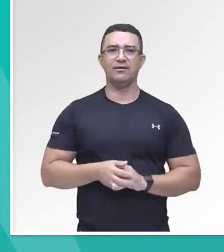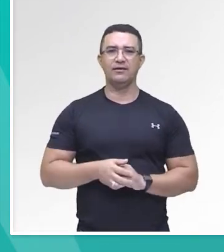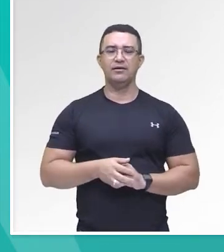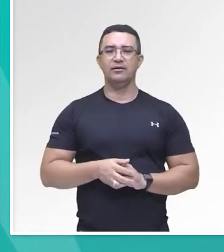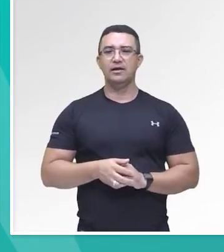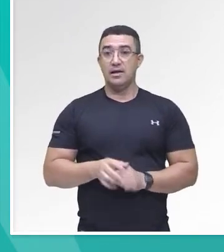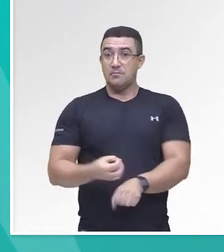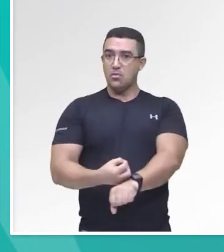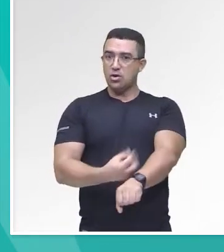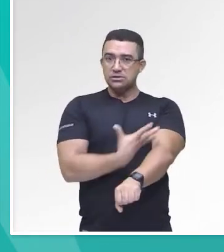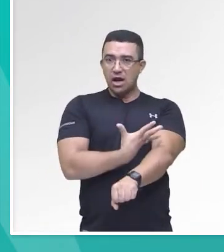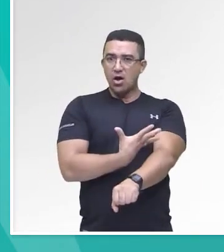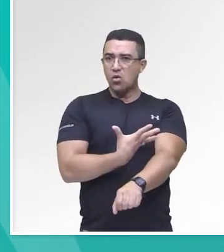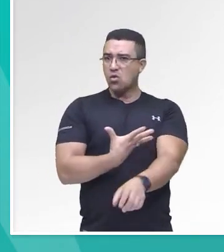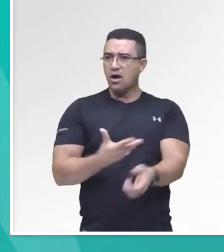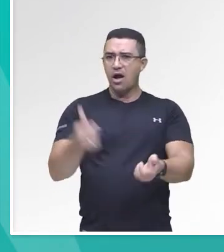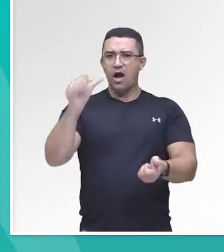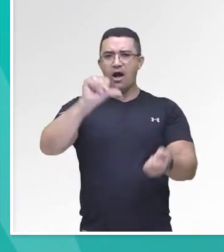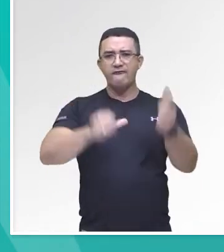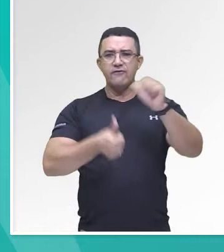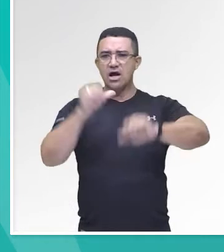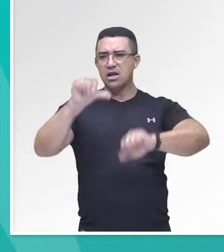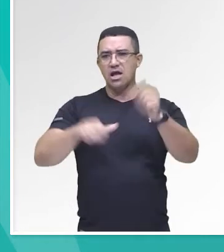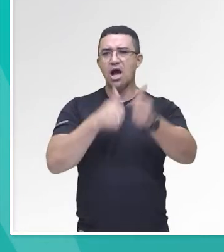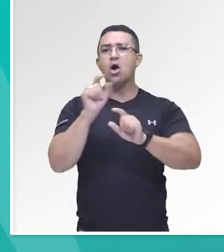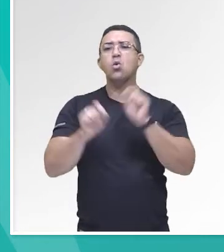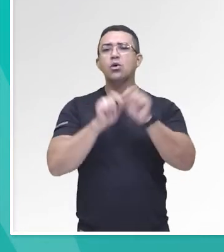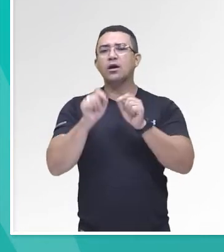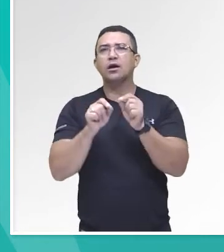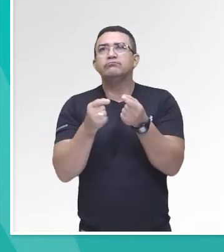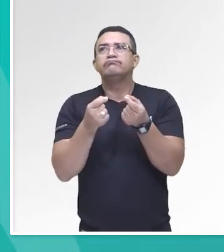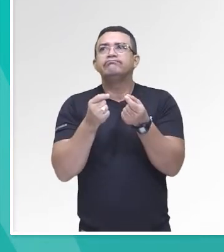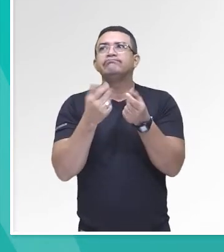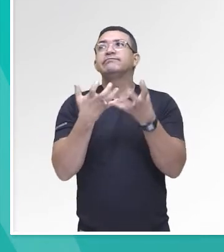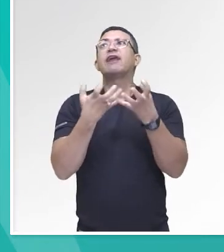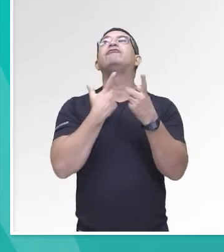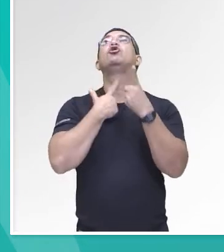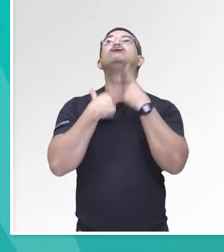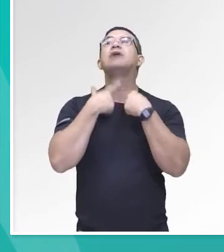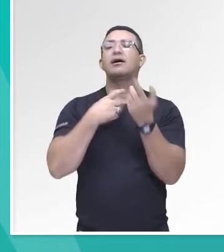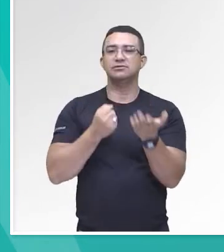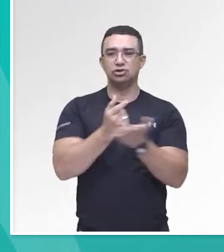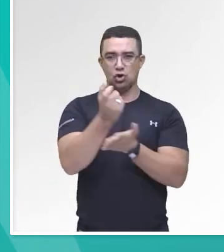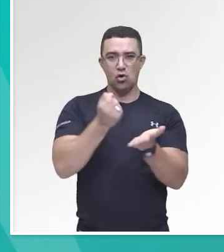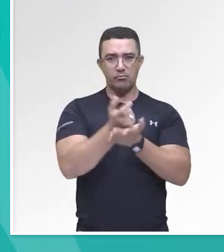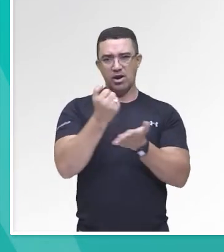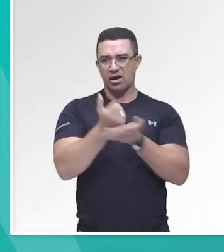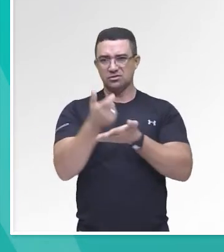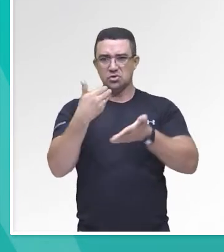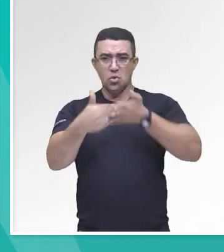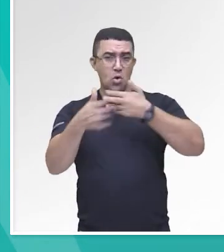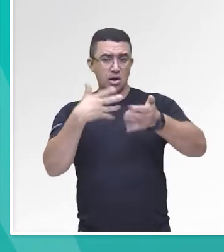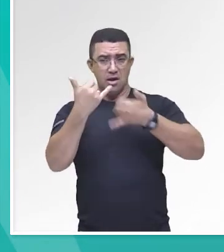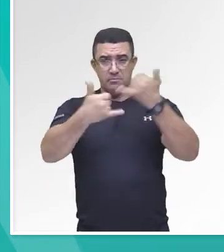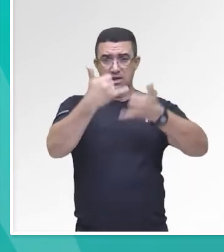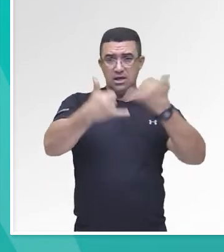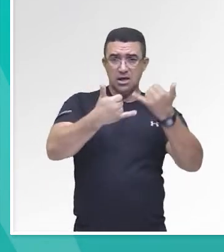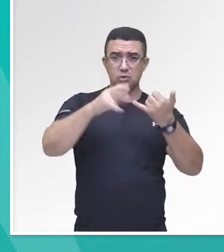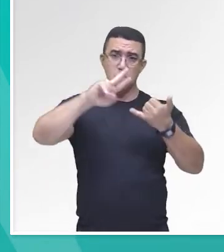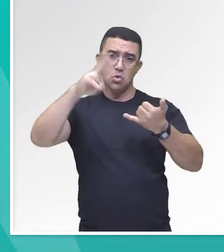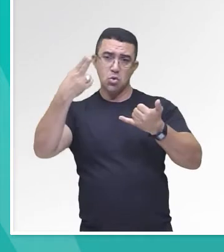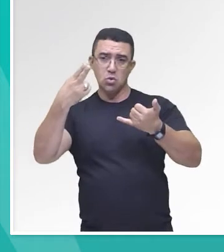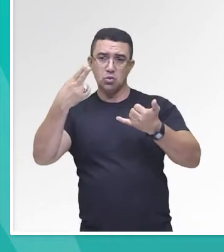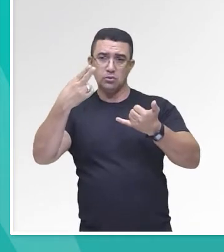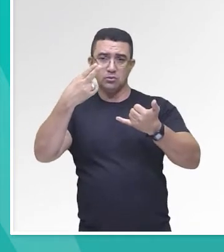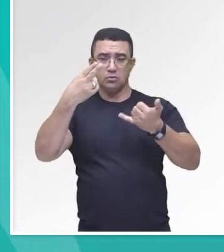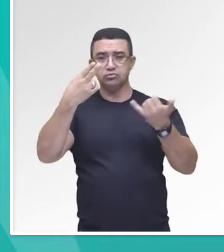emocionais para avaliar a necessidade de compra ou não de determinado brinquedo ou jogo. Então, esse é